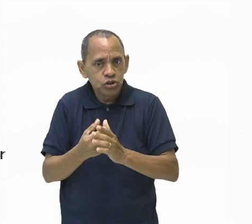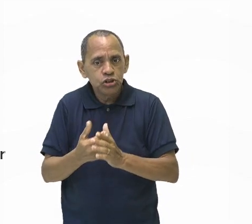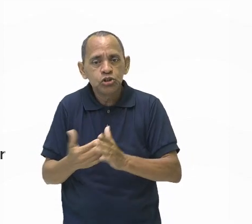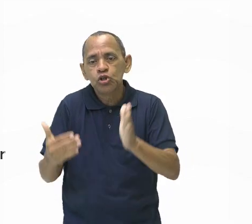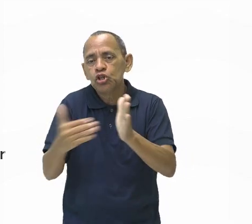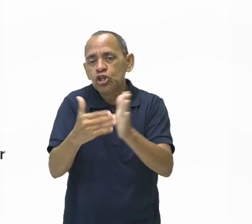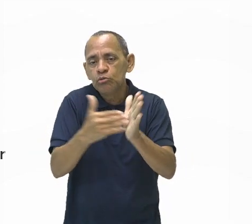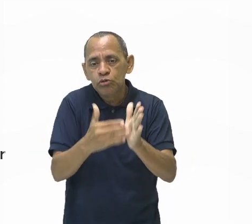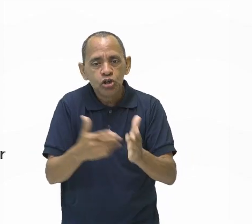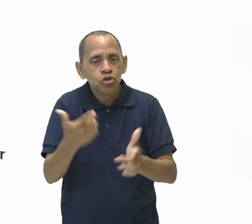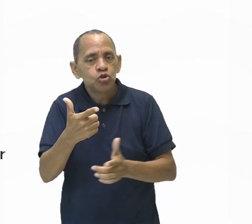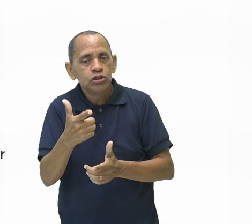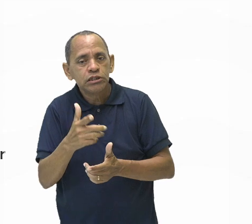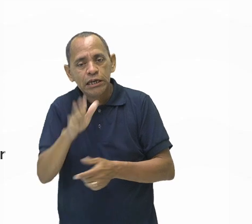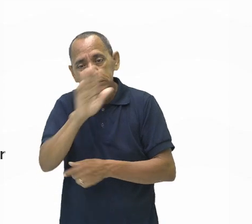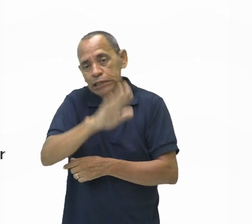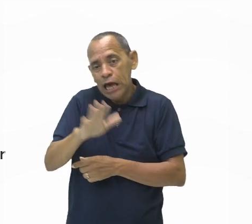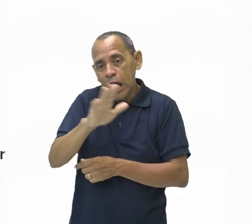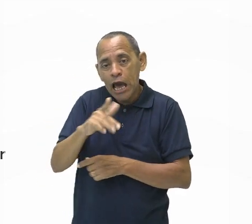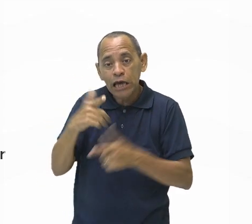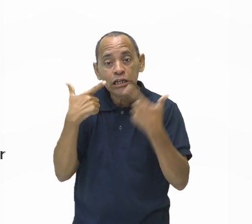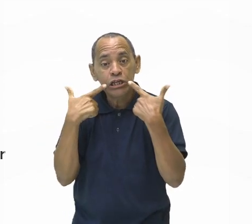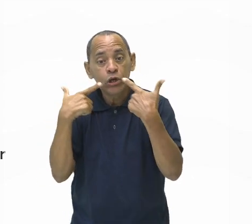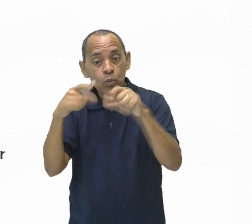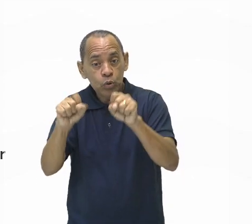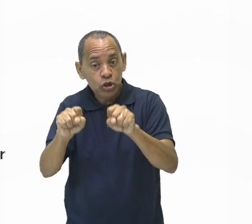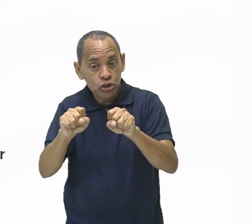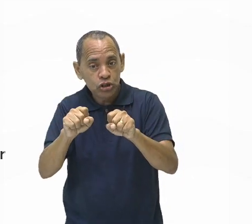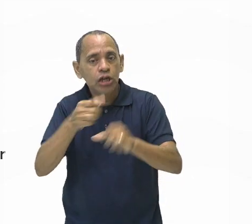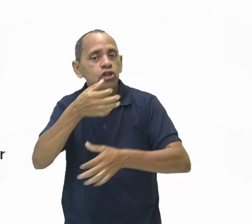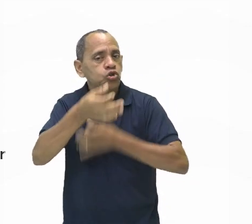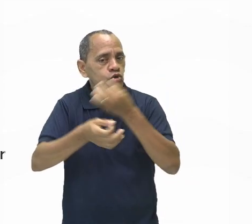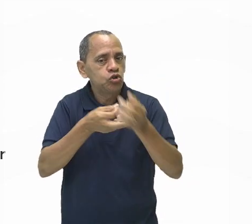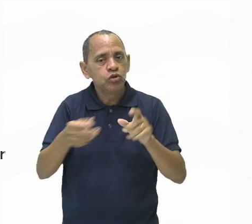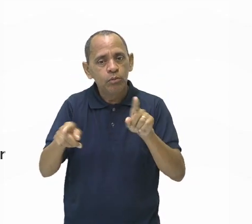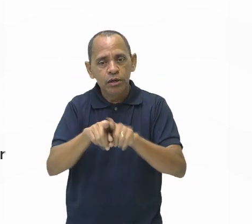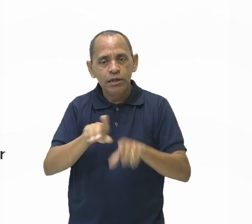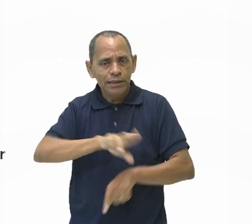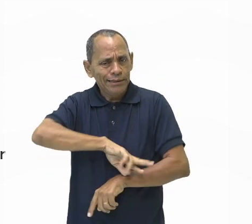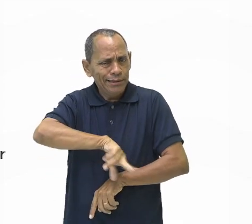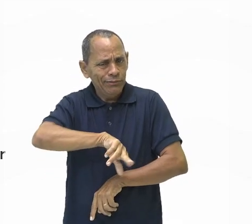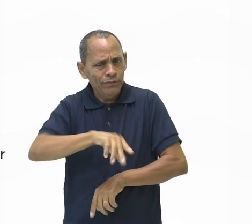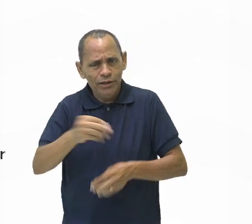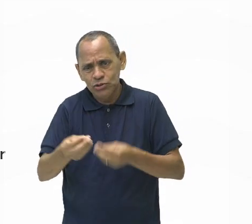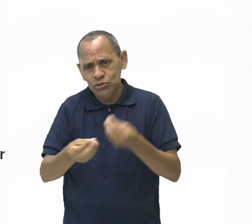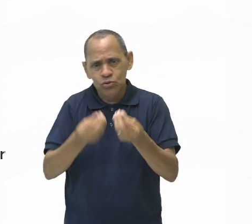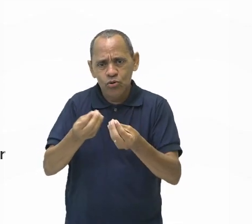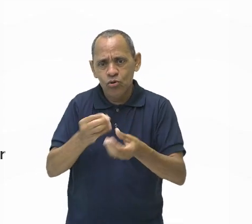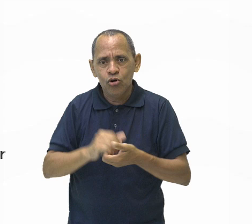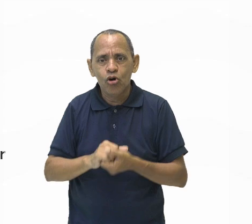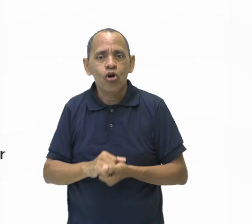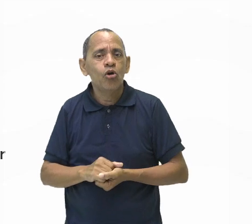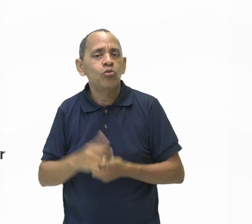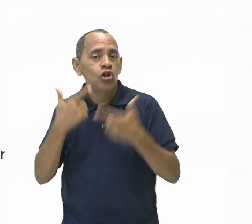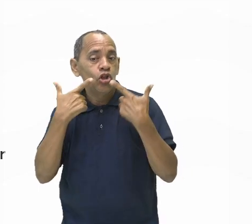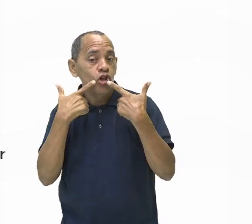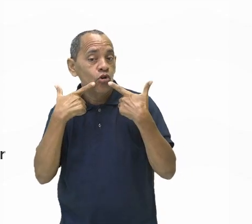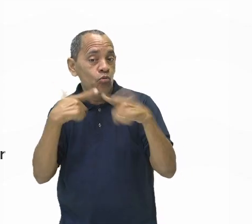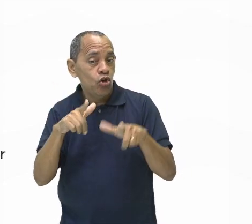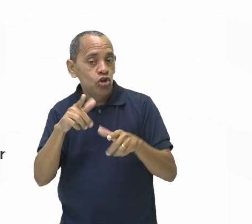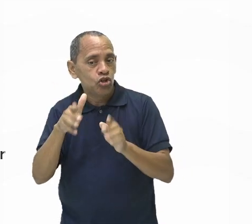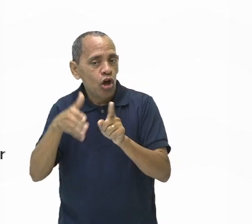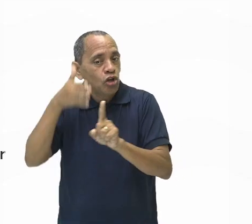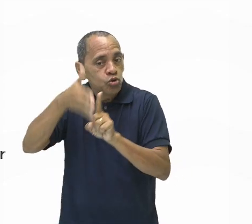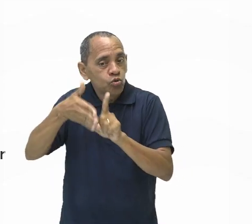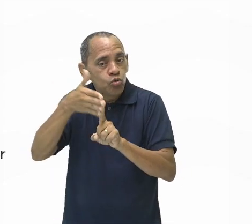nos aspectos linguísticos e discursivos, tá bom? Então não é somente na parte da linguística, do discurso, mas